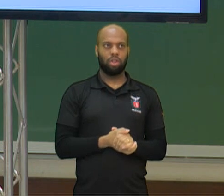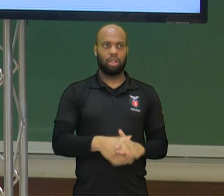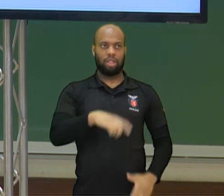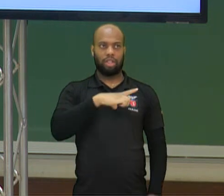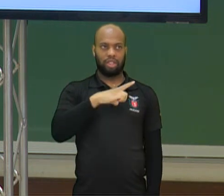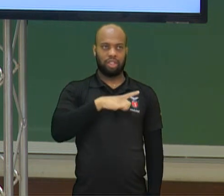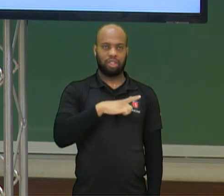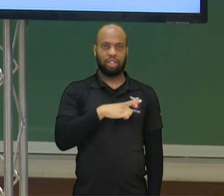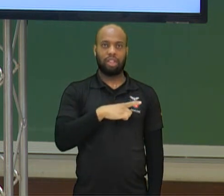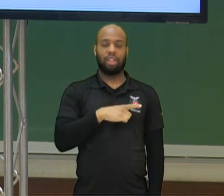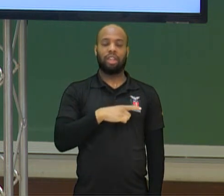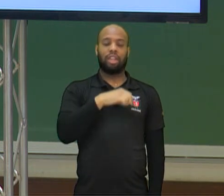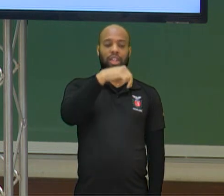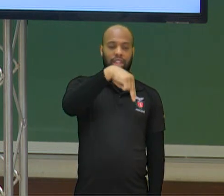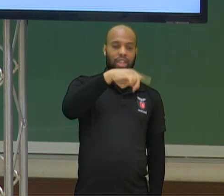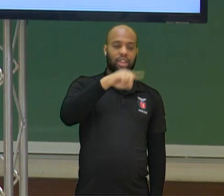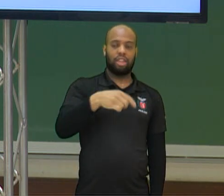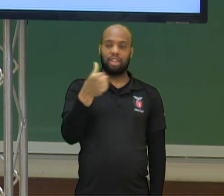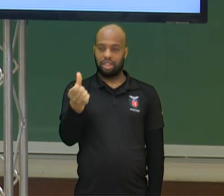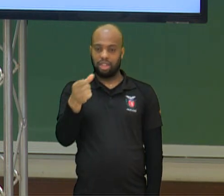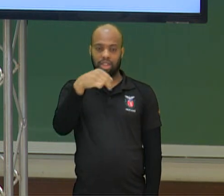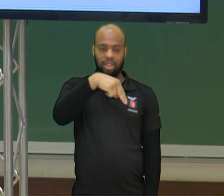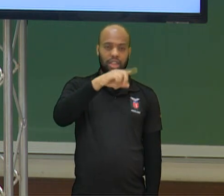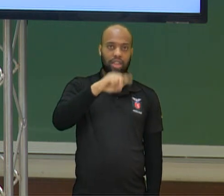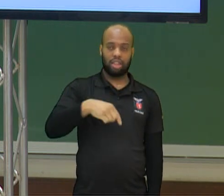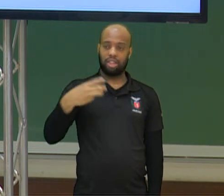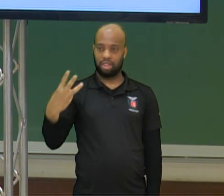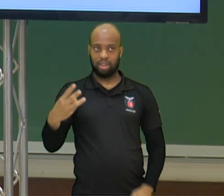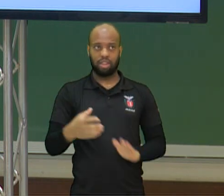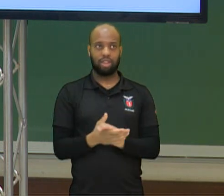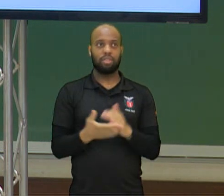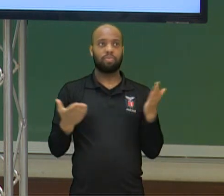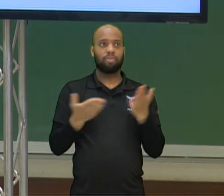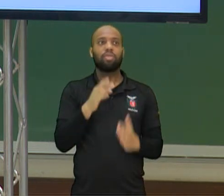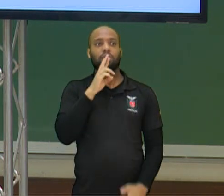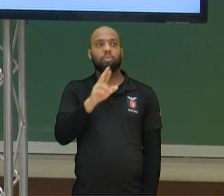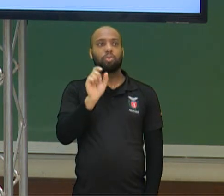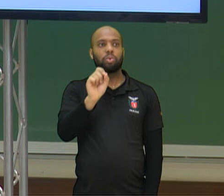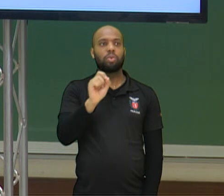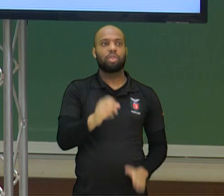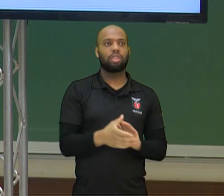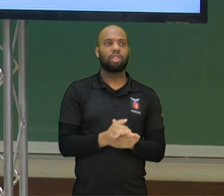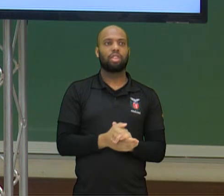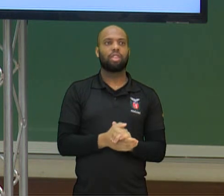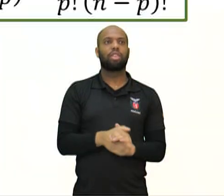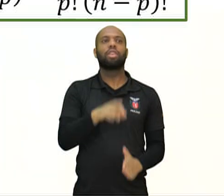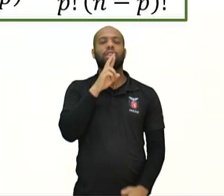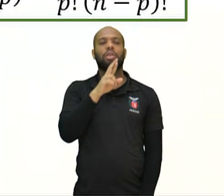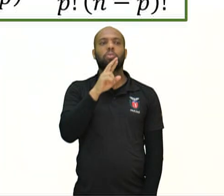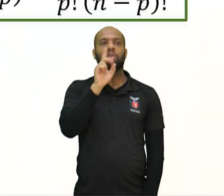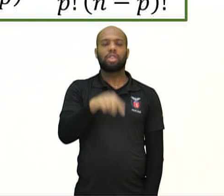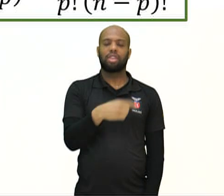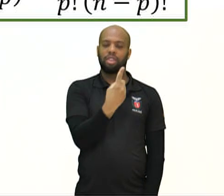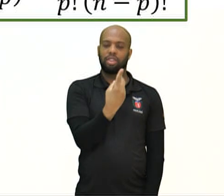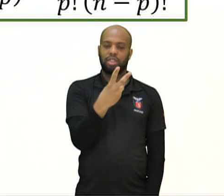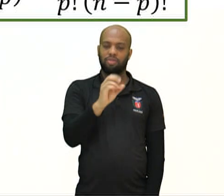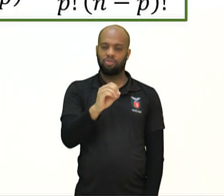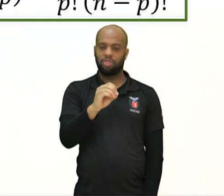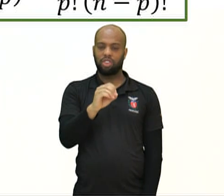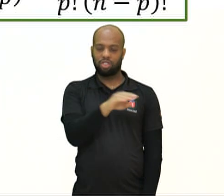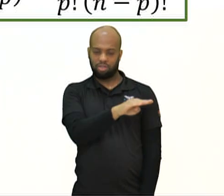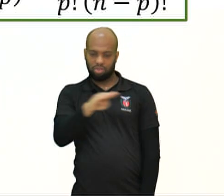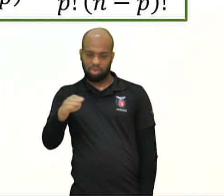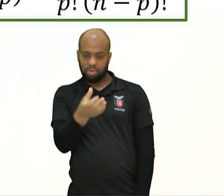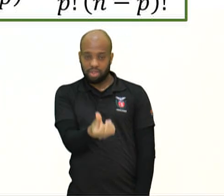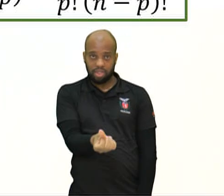é 6, o P é 3, vai nos resultar em 120 sobre 6.